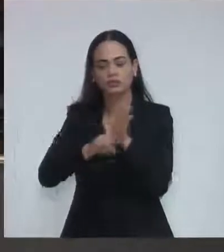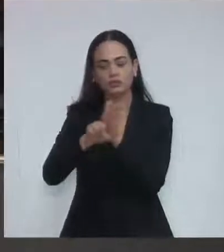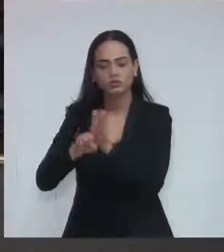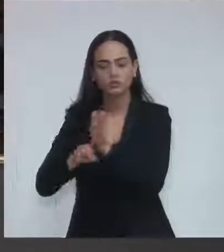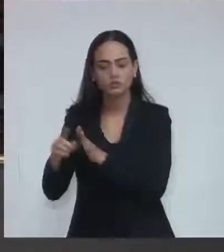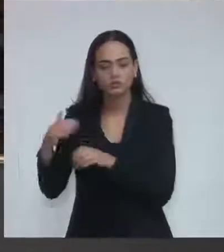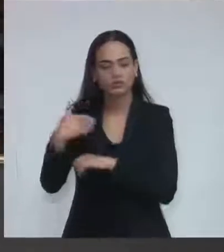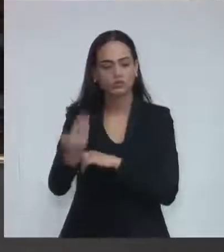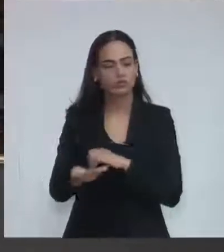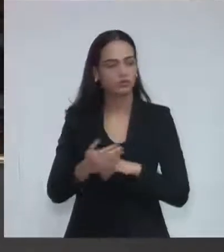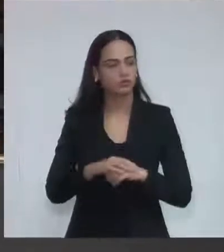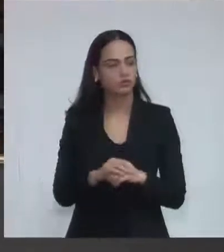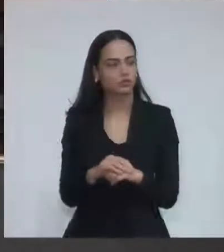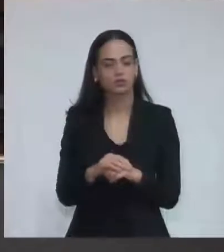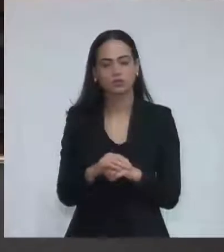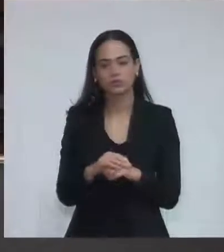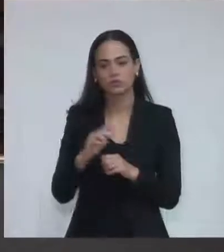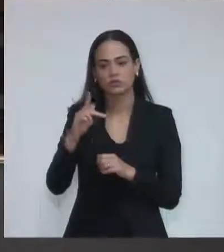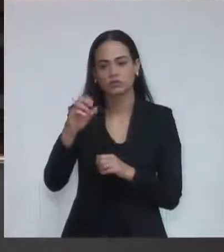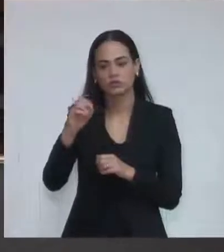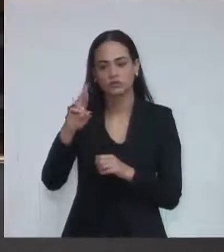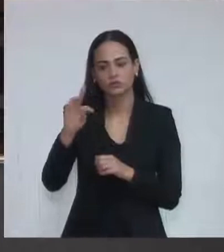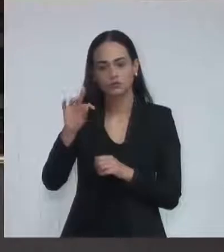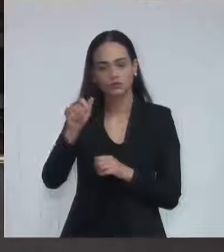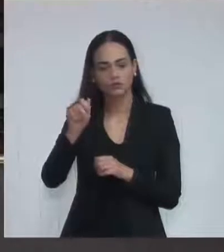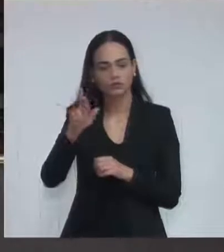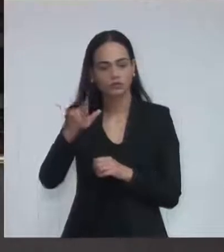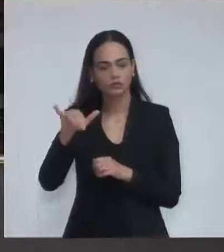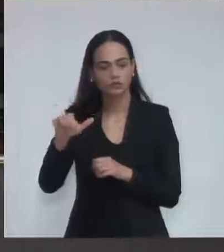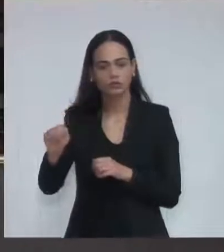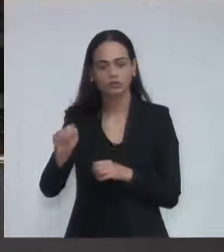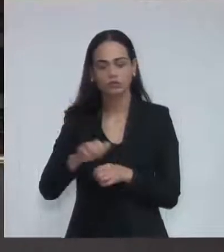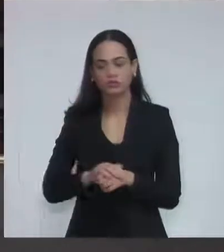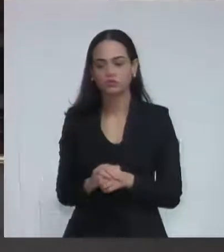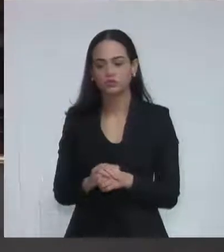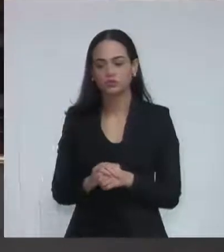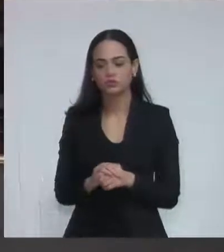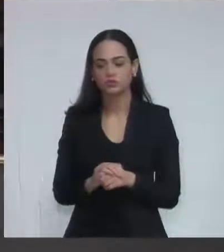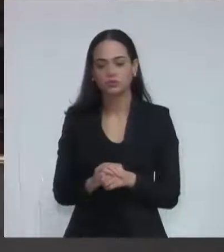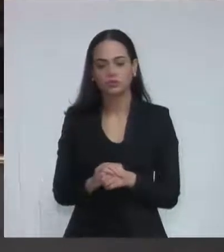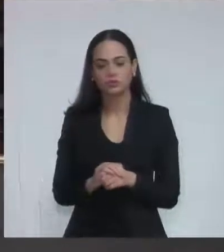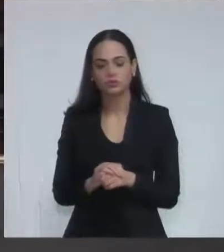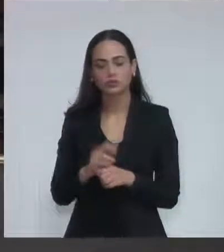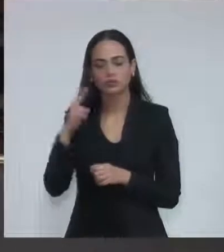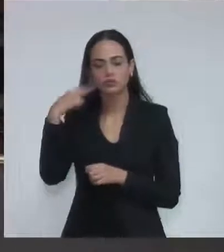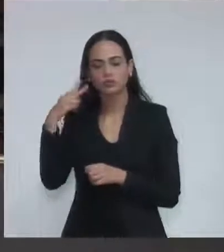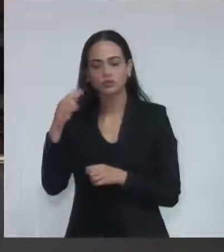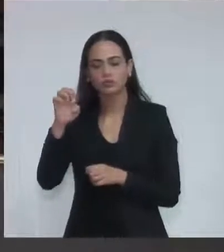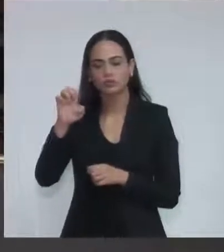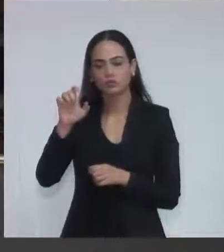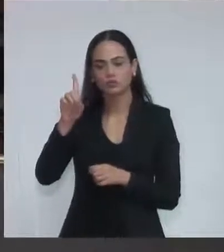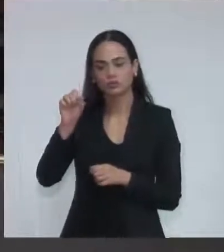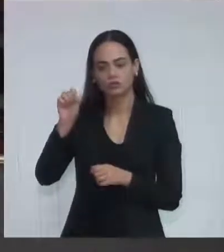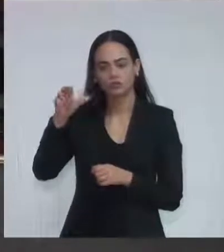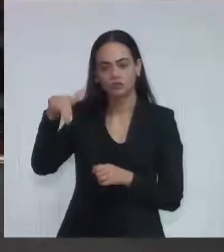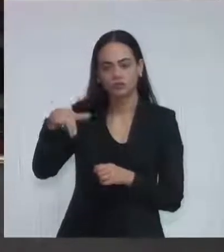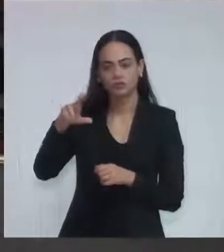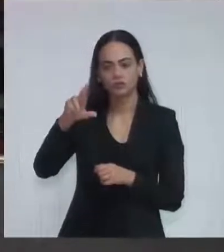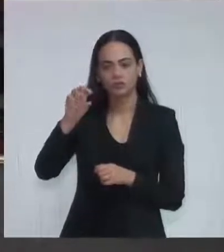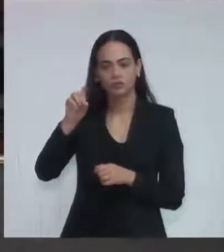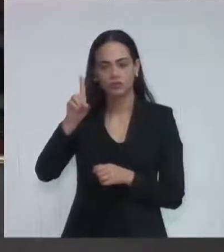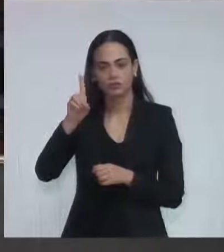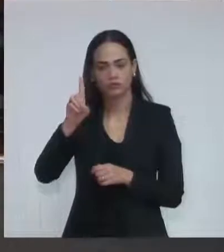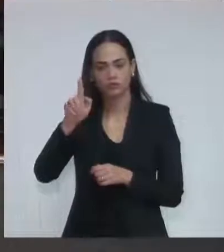47 de 2018, que inaugura o inquérito civil, aduz a representação feita pelos vereadores Anderson PC e Rodrigo Paixão,